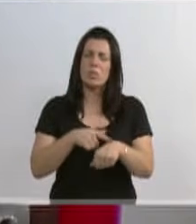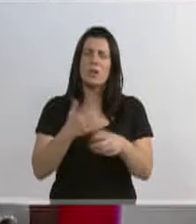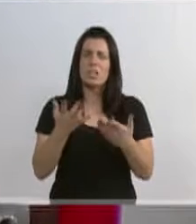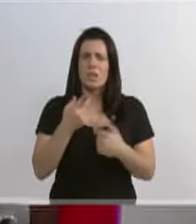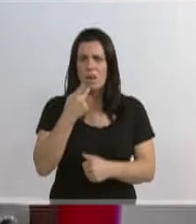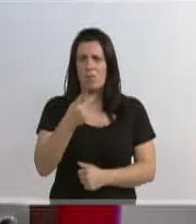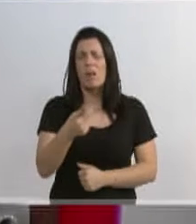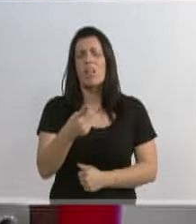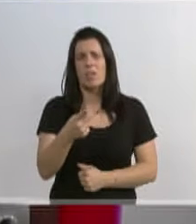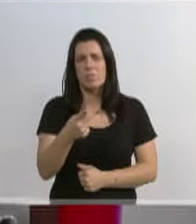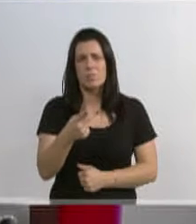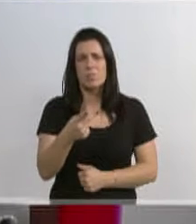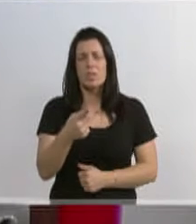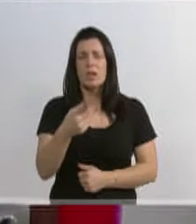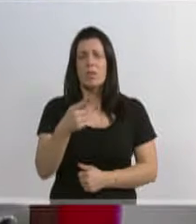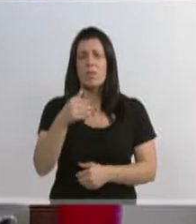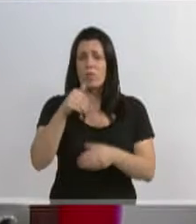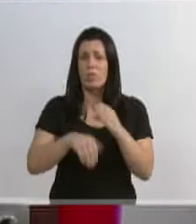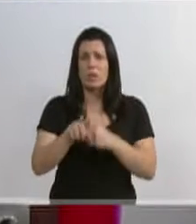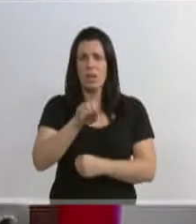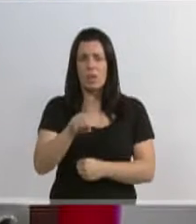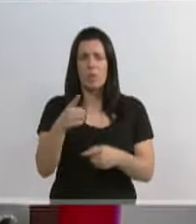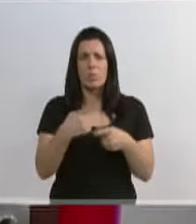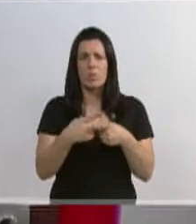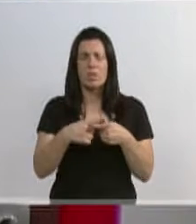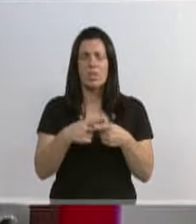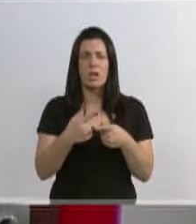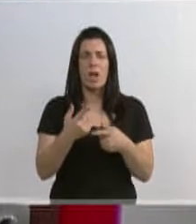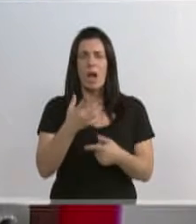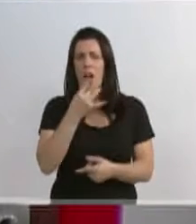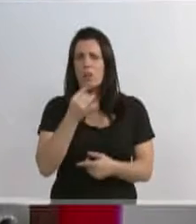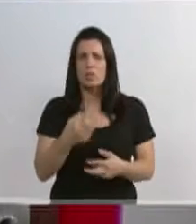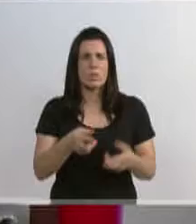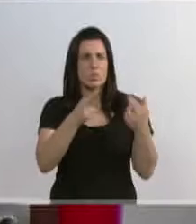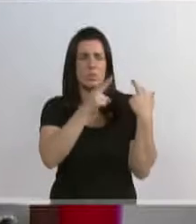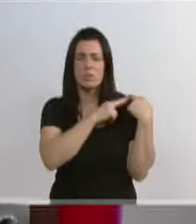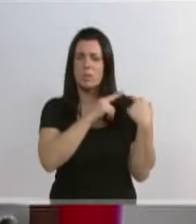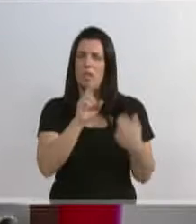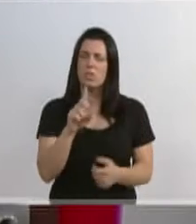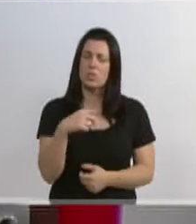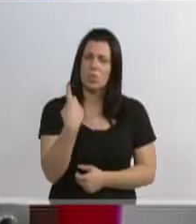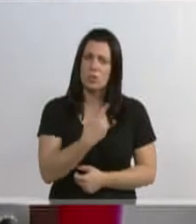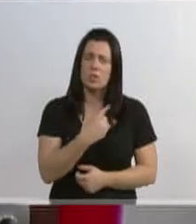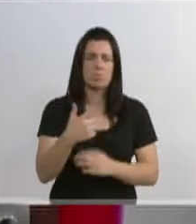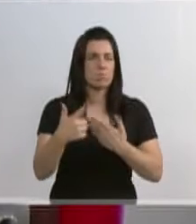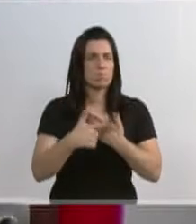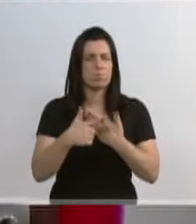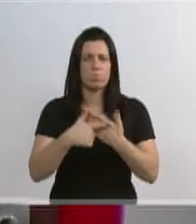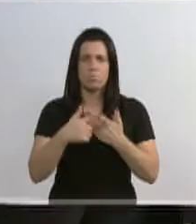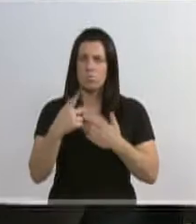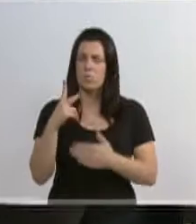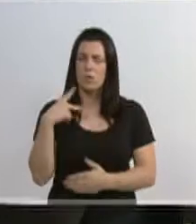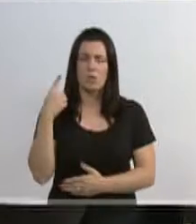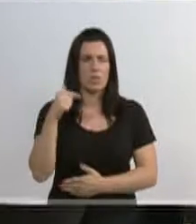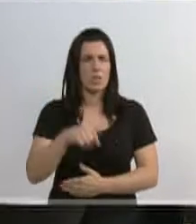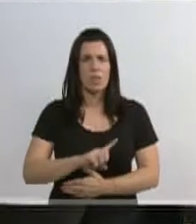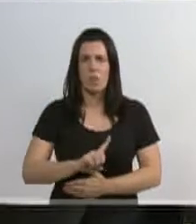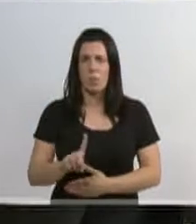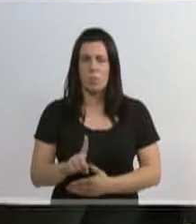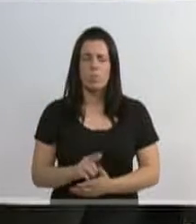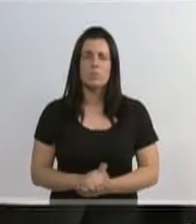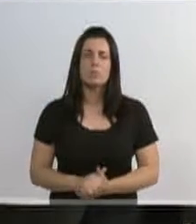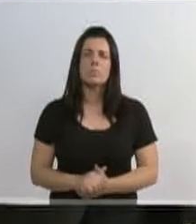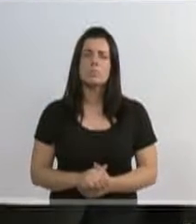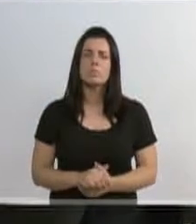deixar isso registrado. Eu votarei não, porque acho que não nos cabe o julgamento em cima dessa decisão. Não é um papel nosso isso aqui.